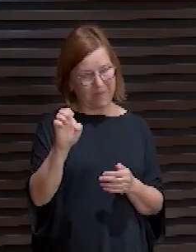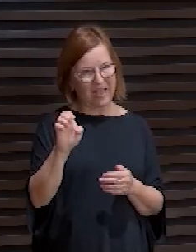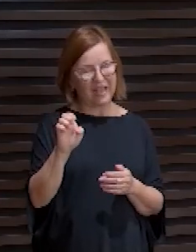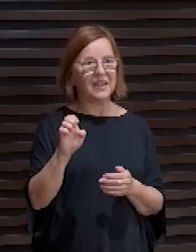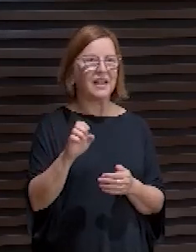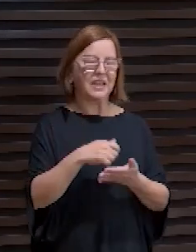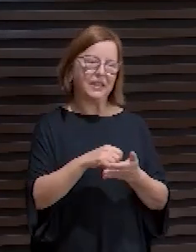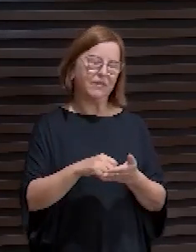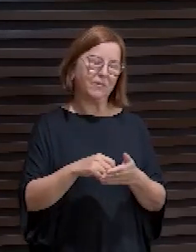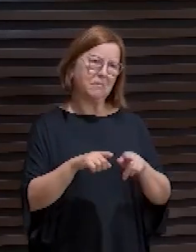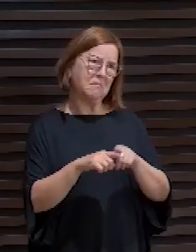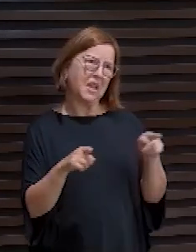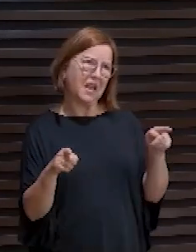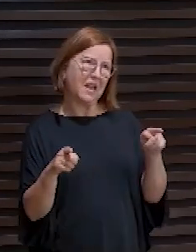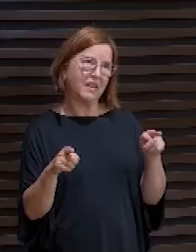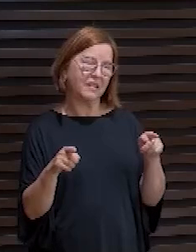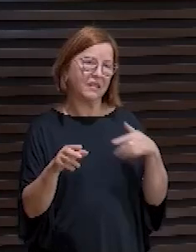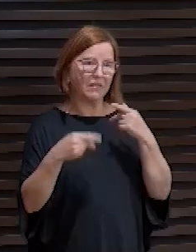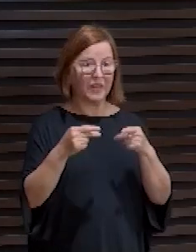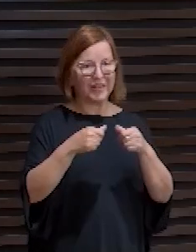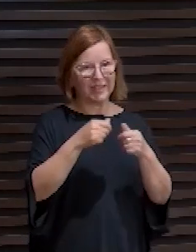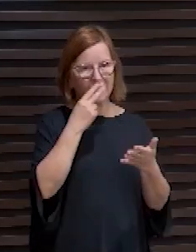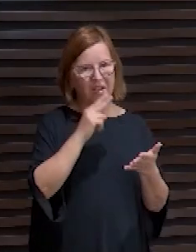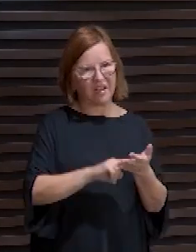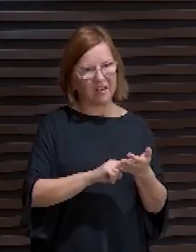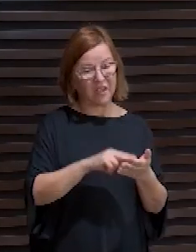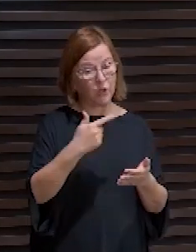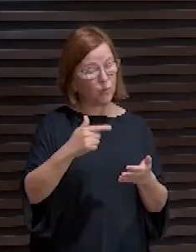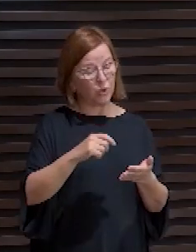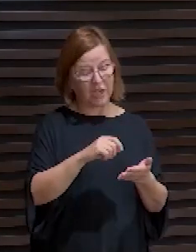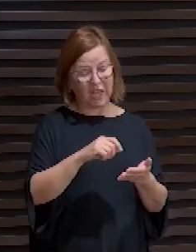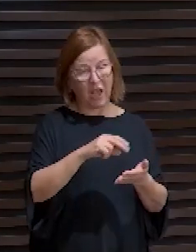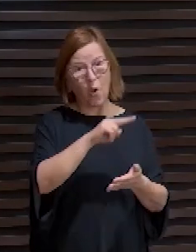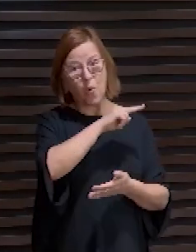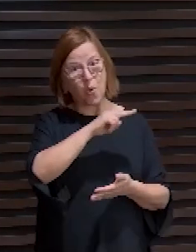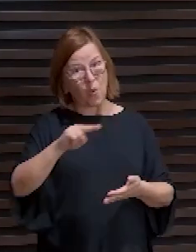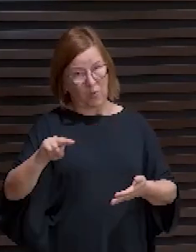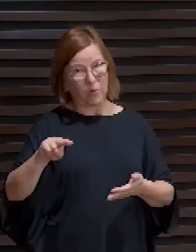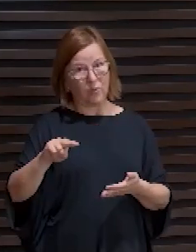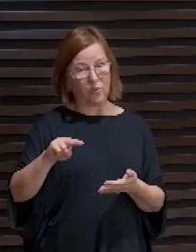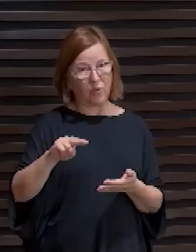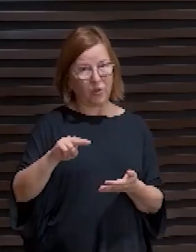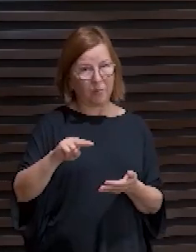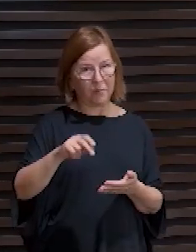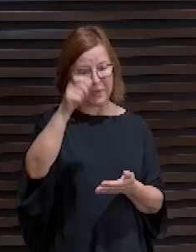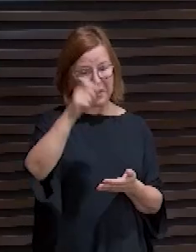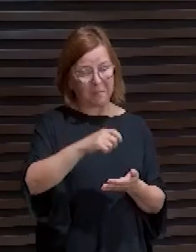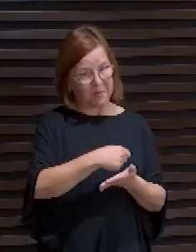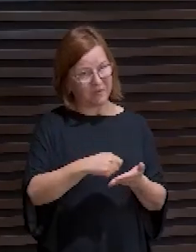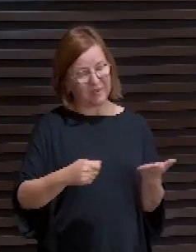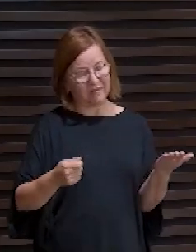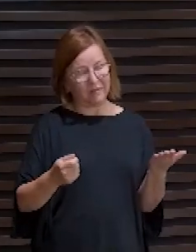depois afirmou que essa carta era anônima. E Martinho Lutero sugeriu que a carta